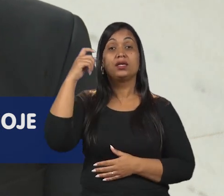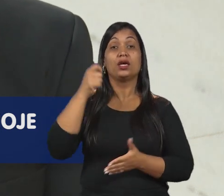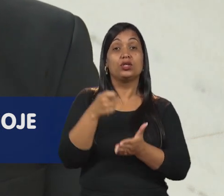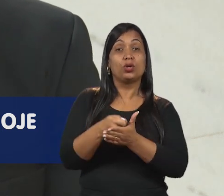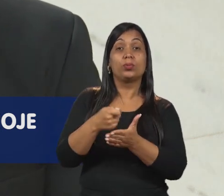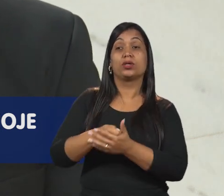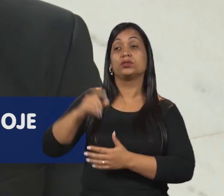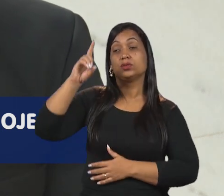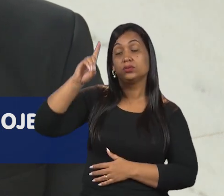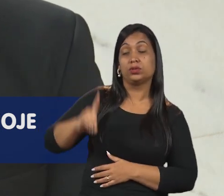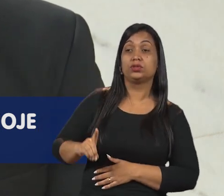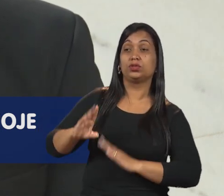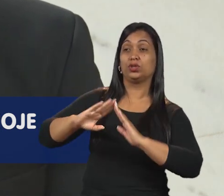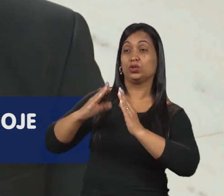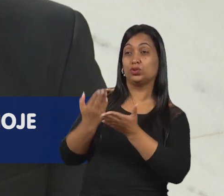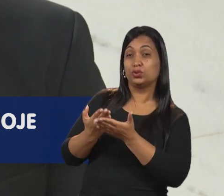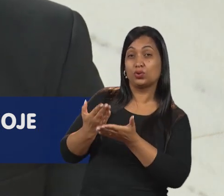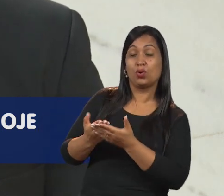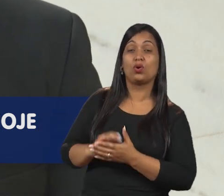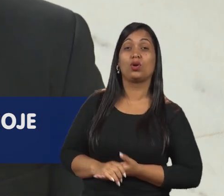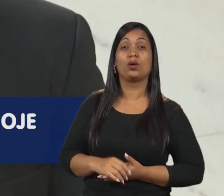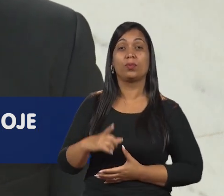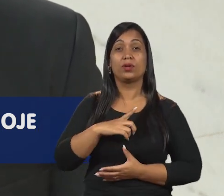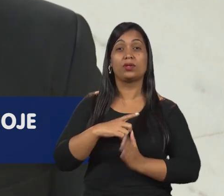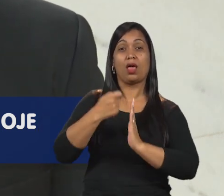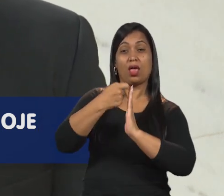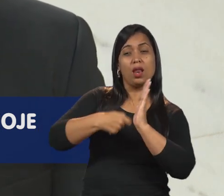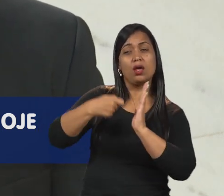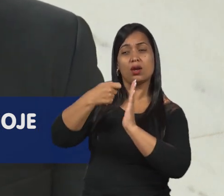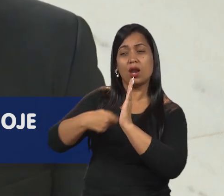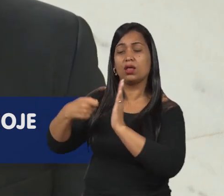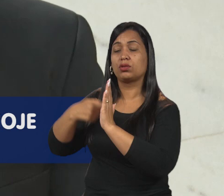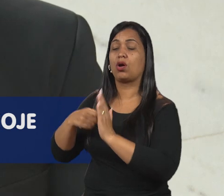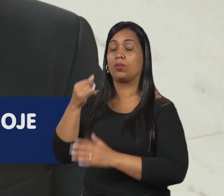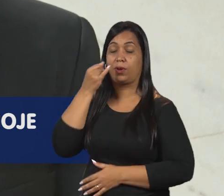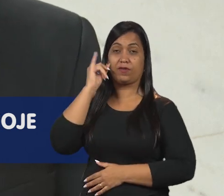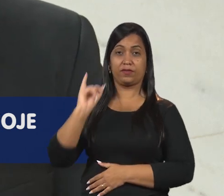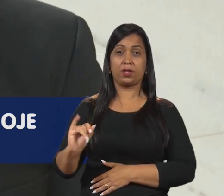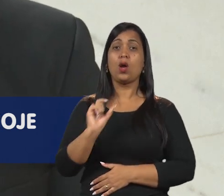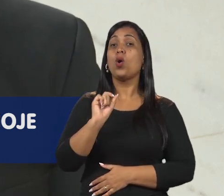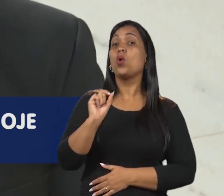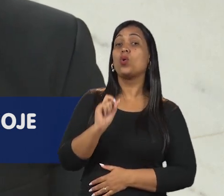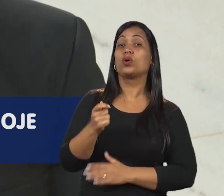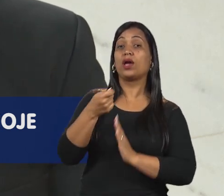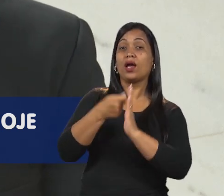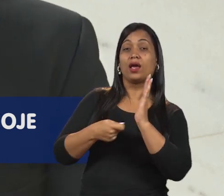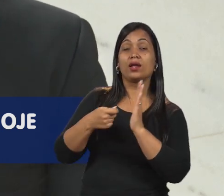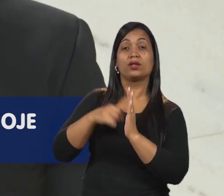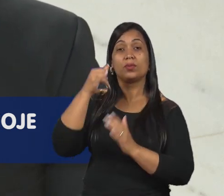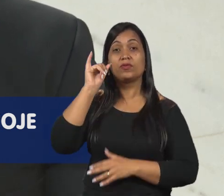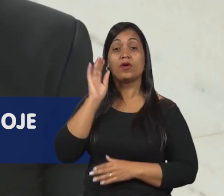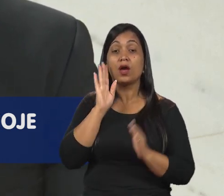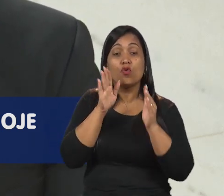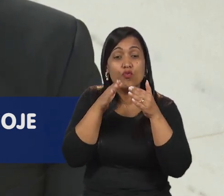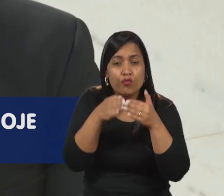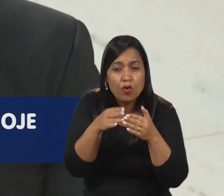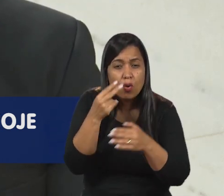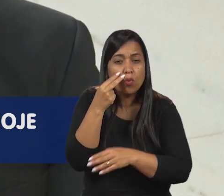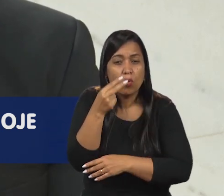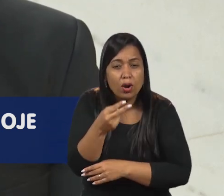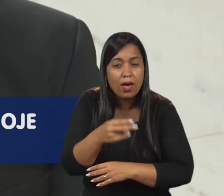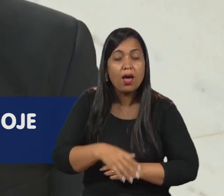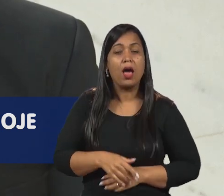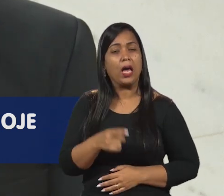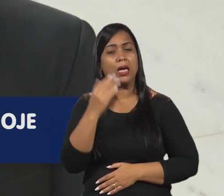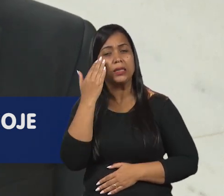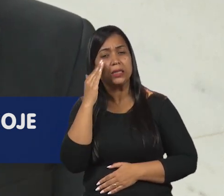das diretorias de produzirem relatórios de prevenção. O que é um relatório de prevenção? É ter um olhar para isso. É